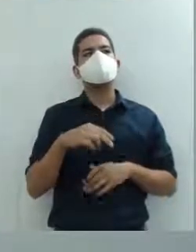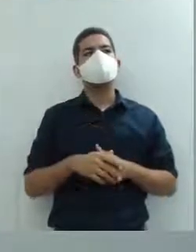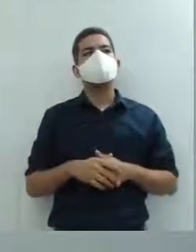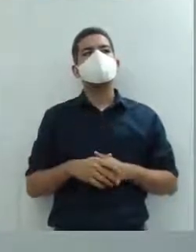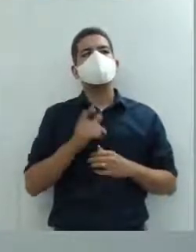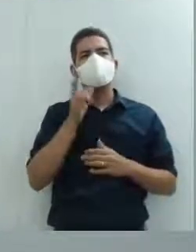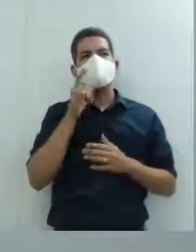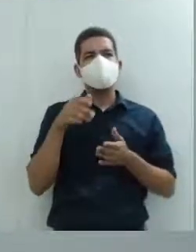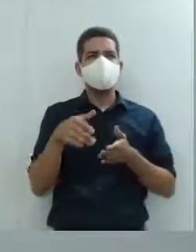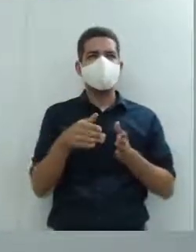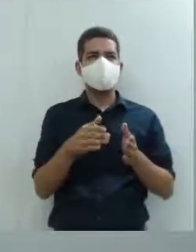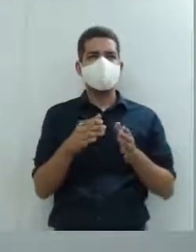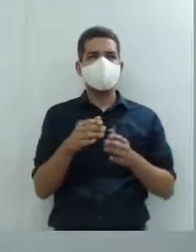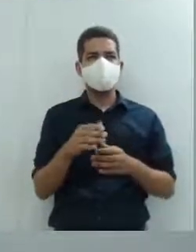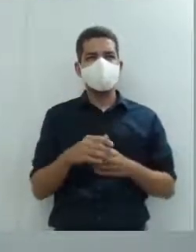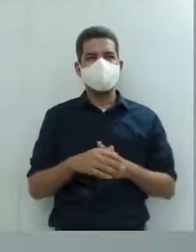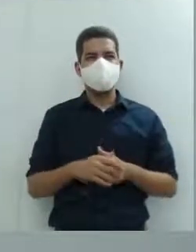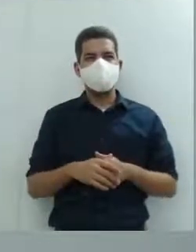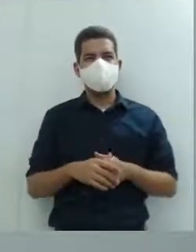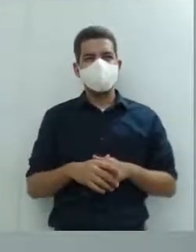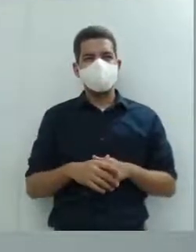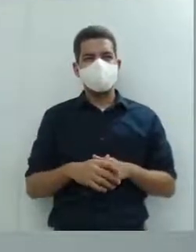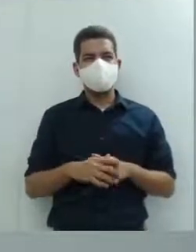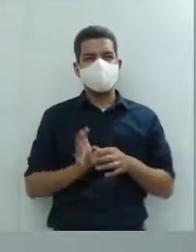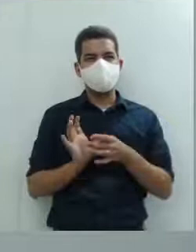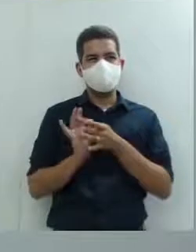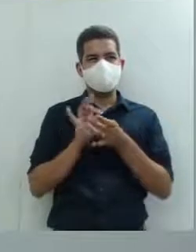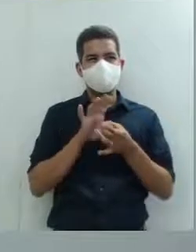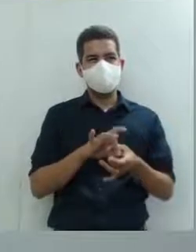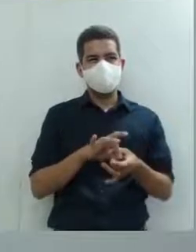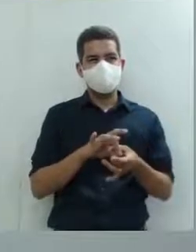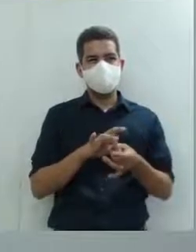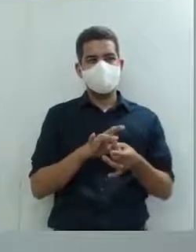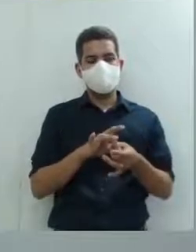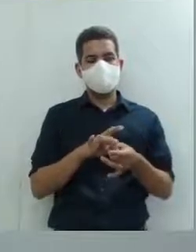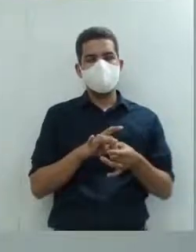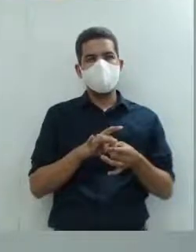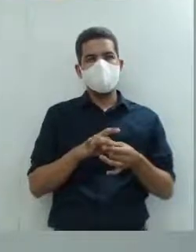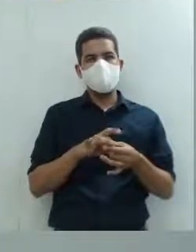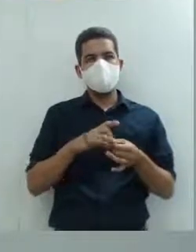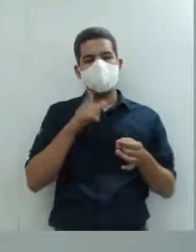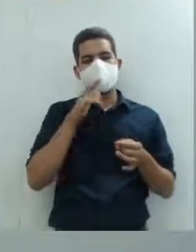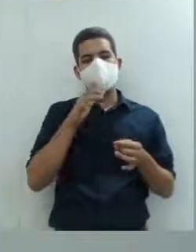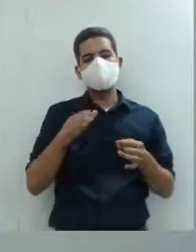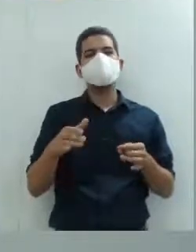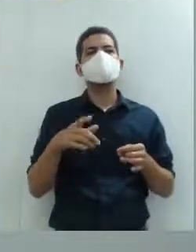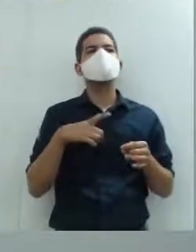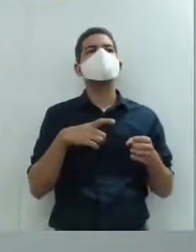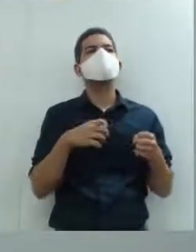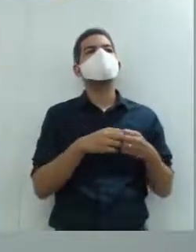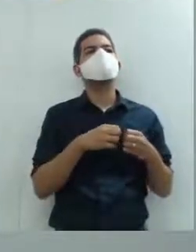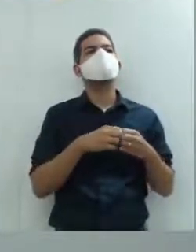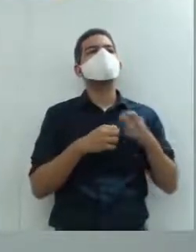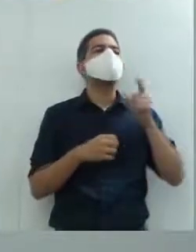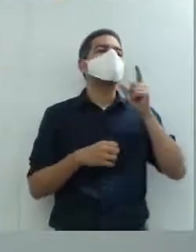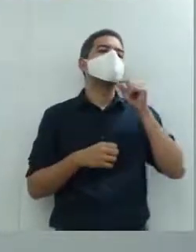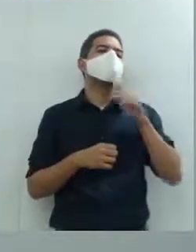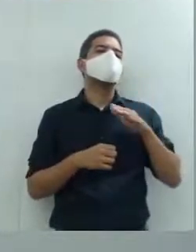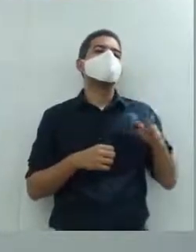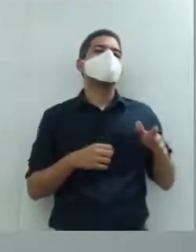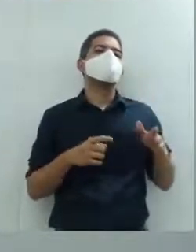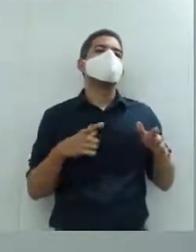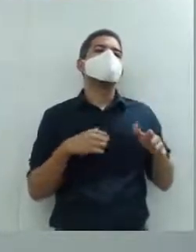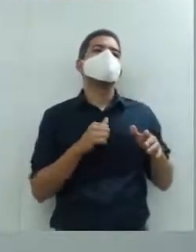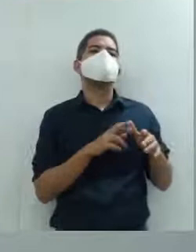maritimidade e continentalidade. Como é que funciona isso? Cara, tu tá mais perto do mar, a umidade é maior, que evapora